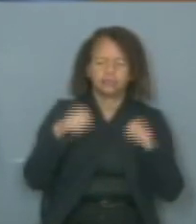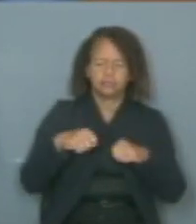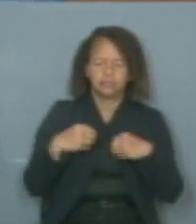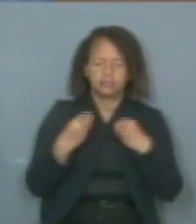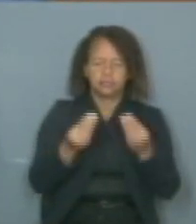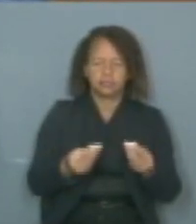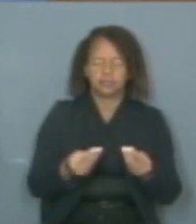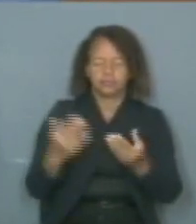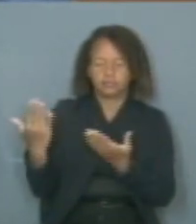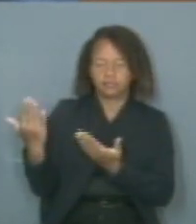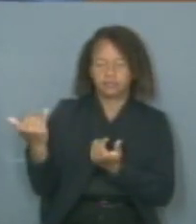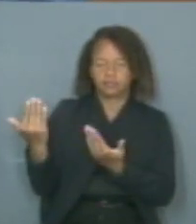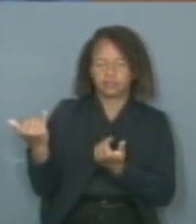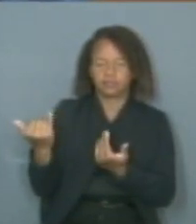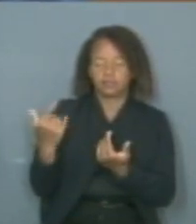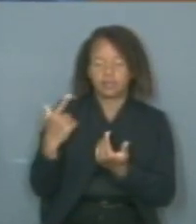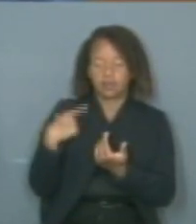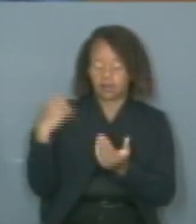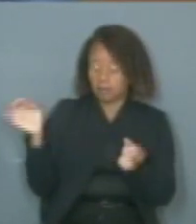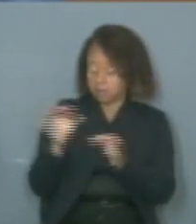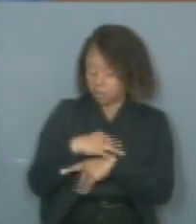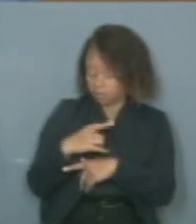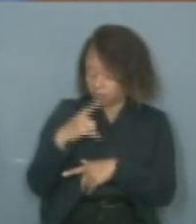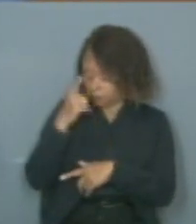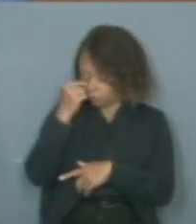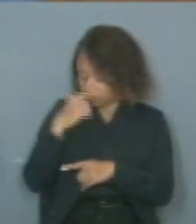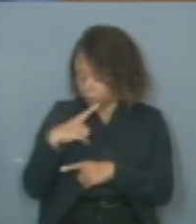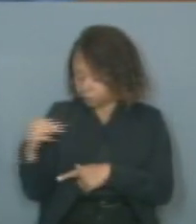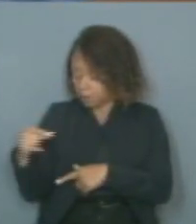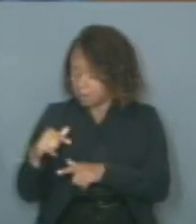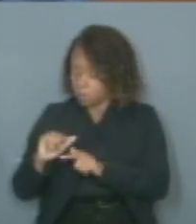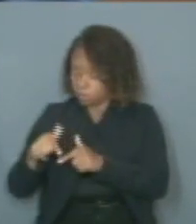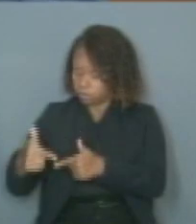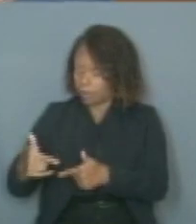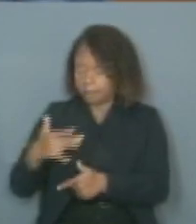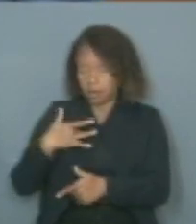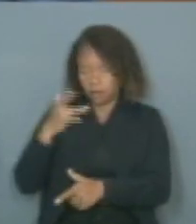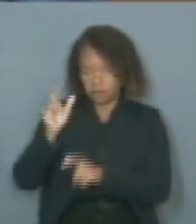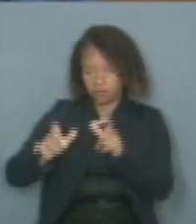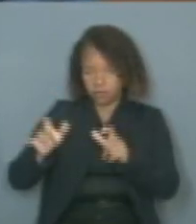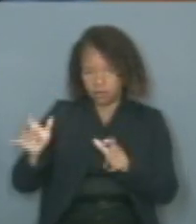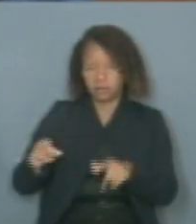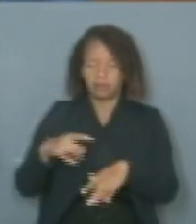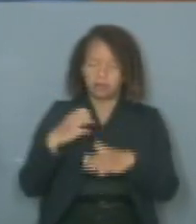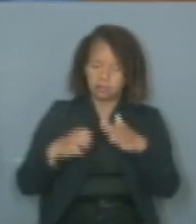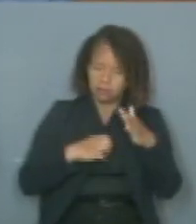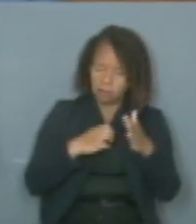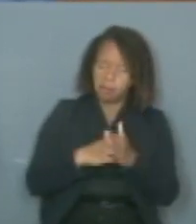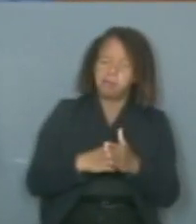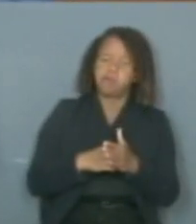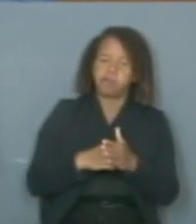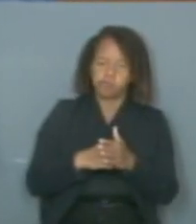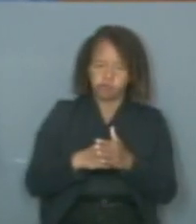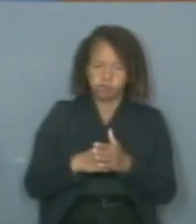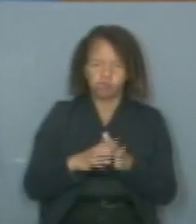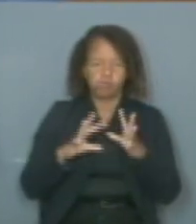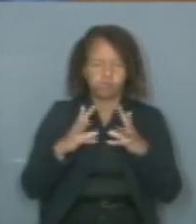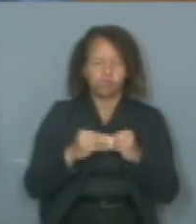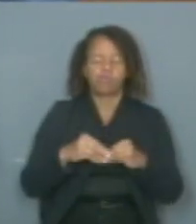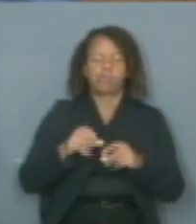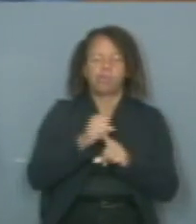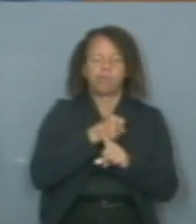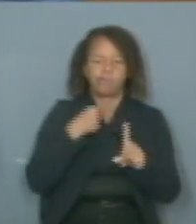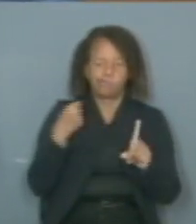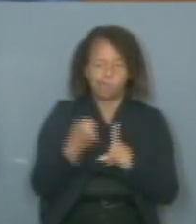possibilidade daquele jovem que está saindo ali para poder lutar pela vida dos outros, pelas empresas que tanto fazem por toda a nossa